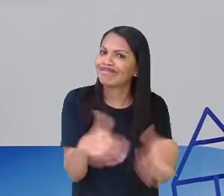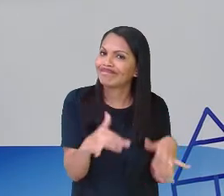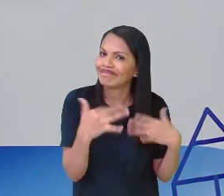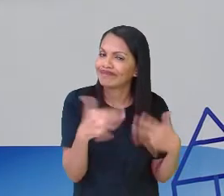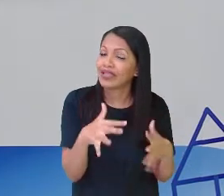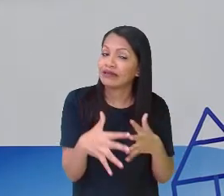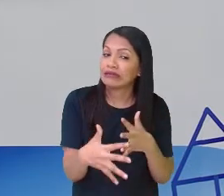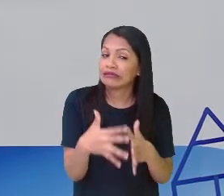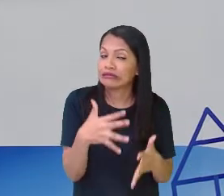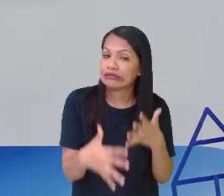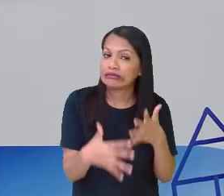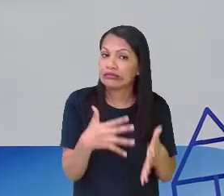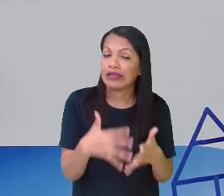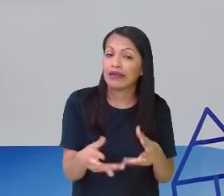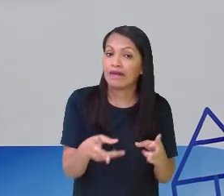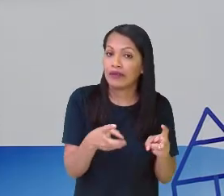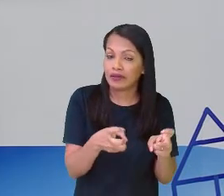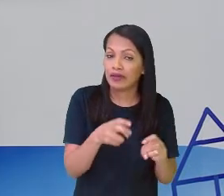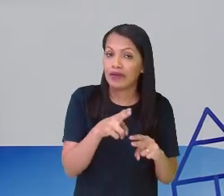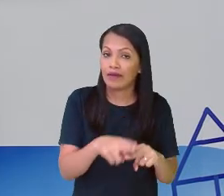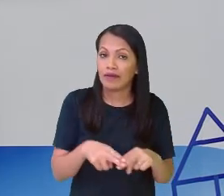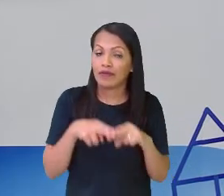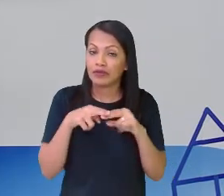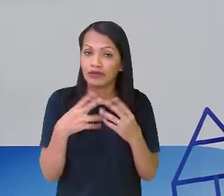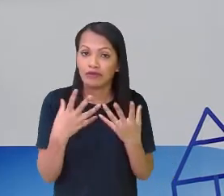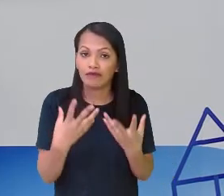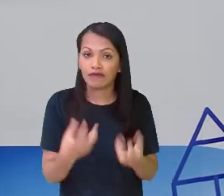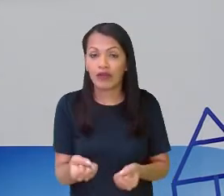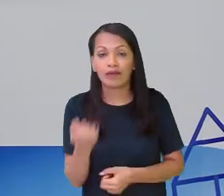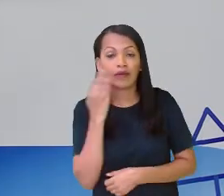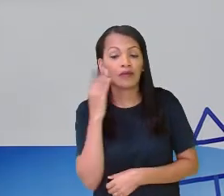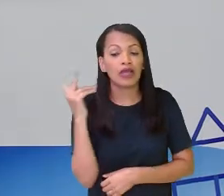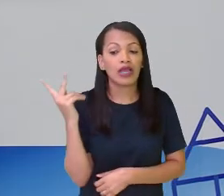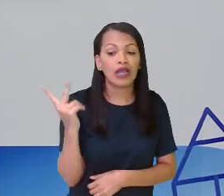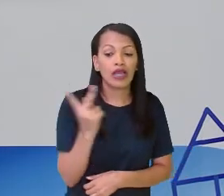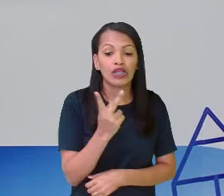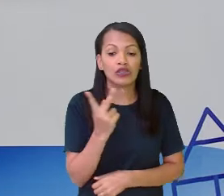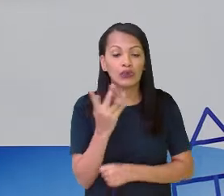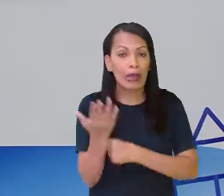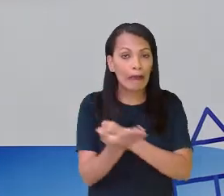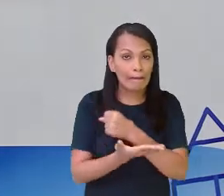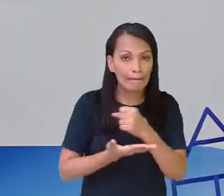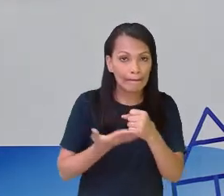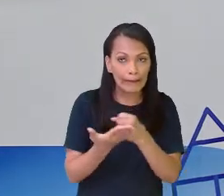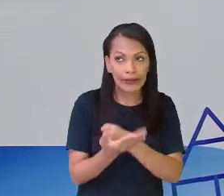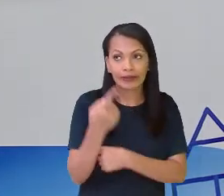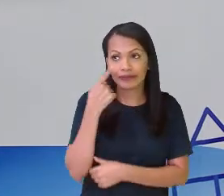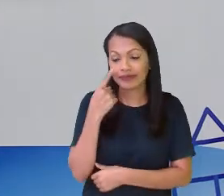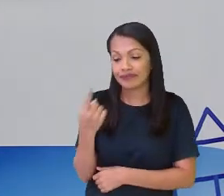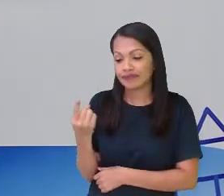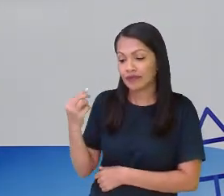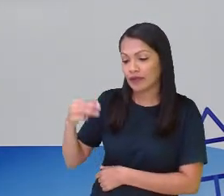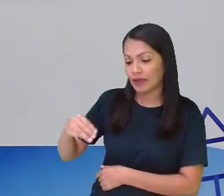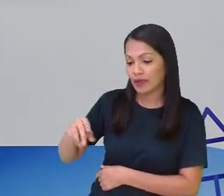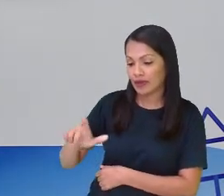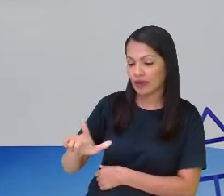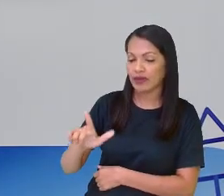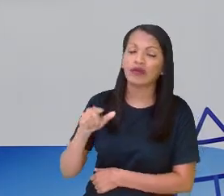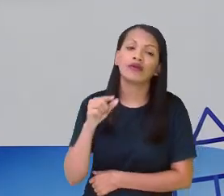mais complicado da gente identificar. Por isso que a gente vai ficar nessas 2 unidades básicas, mililitros